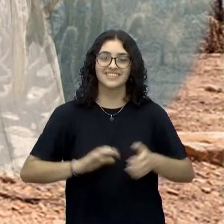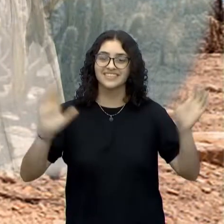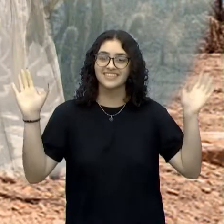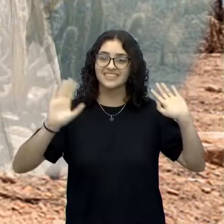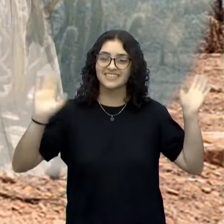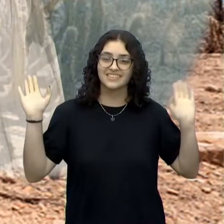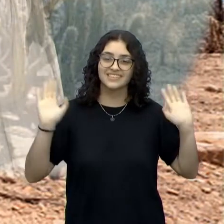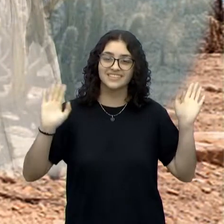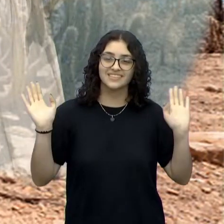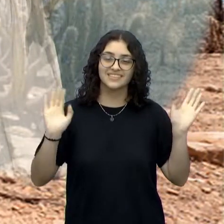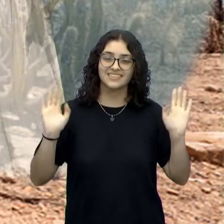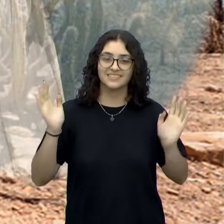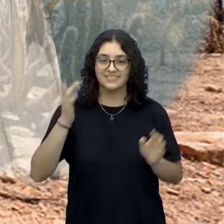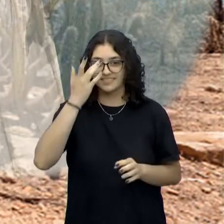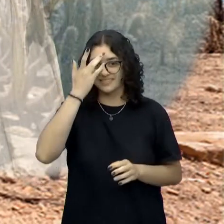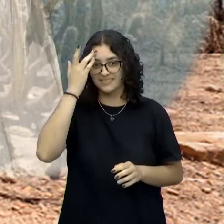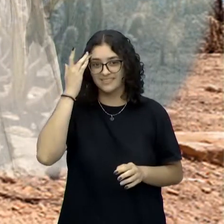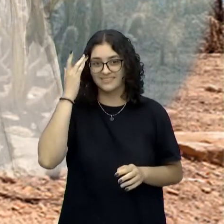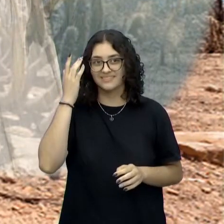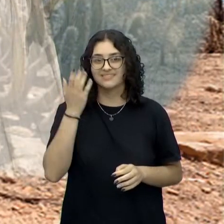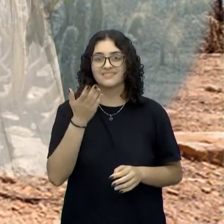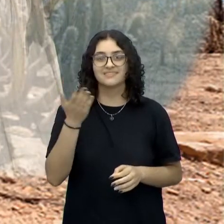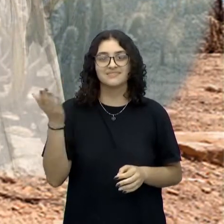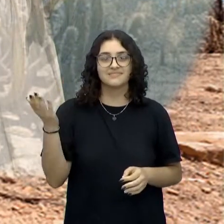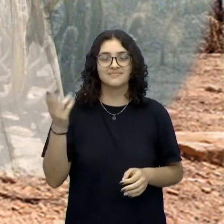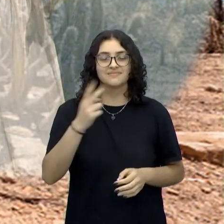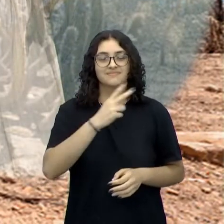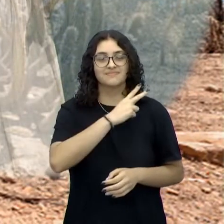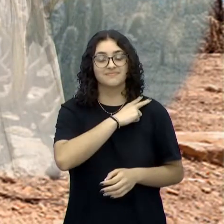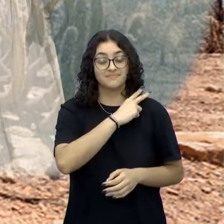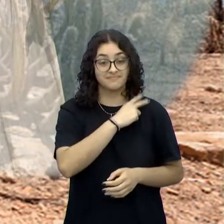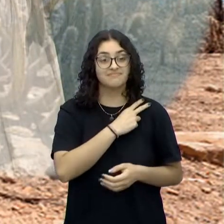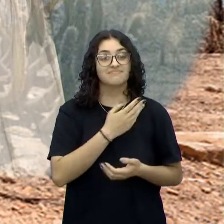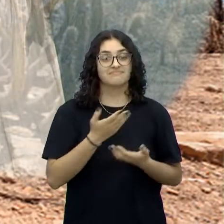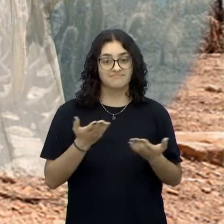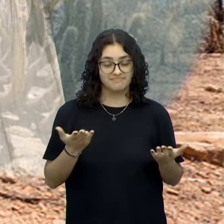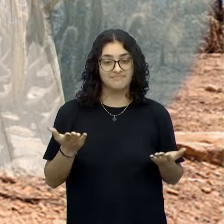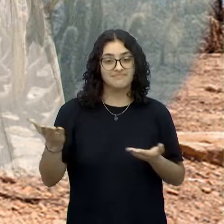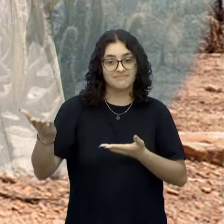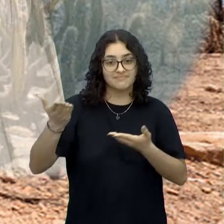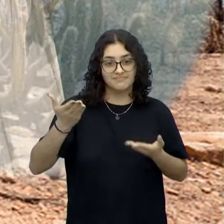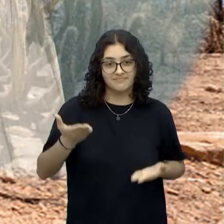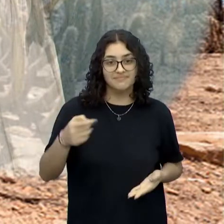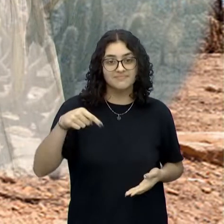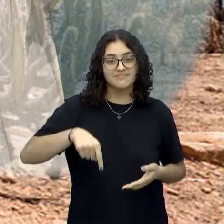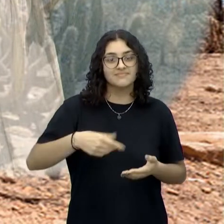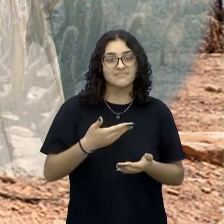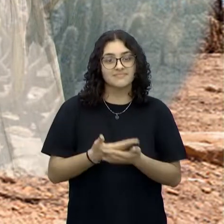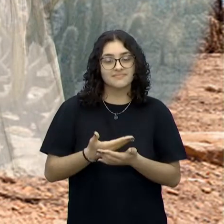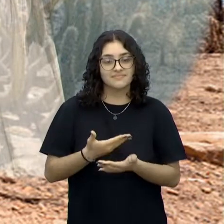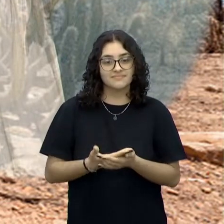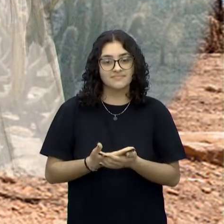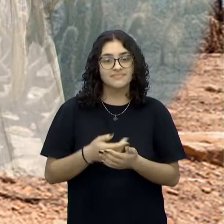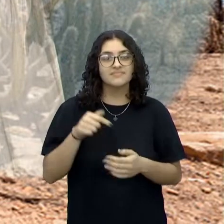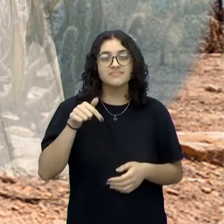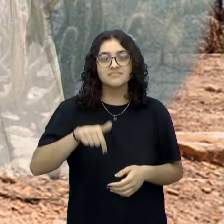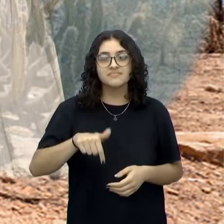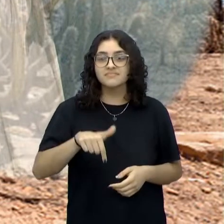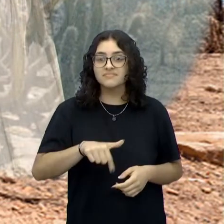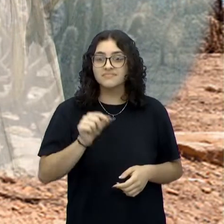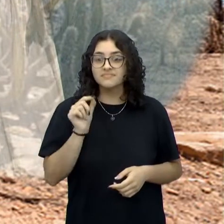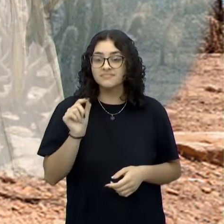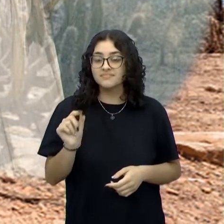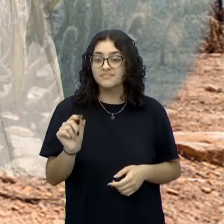Salve, salve, meu povo! Todos da segunda série do ensino médio, bem-vindos à nossa aula de